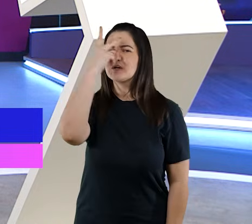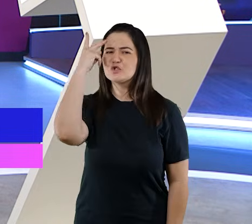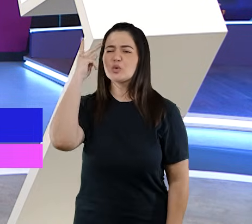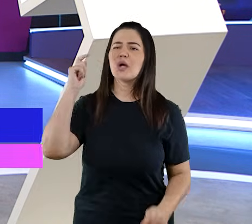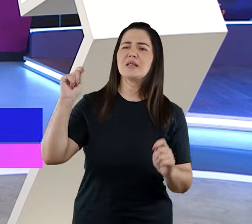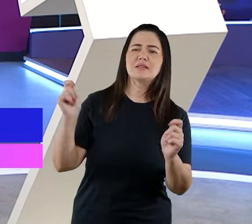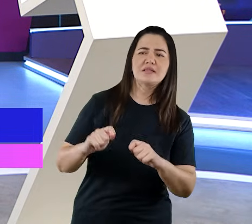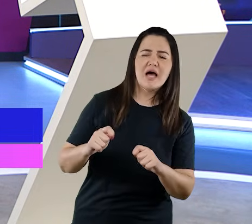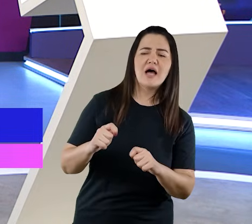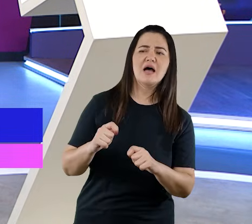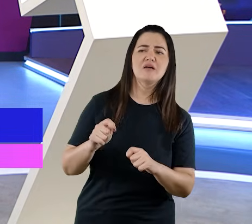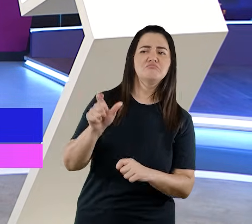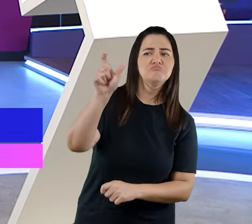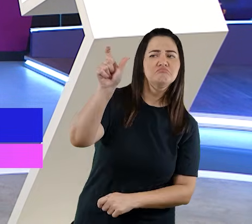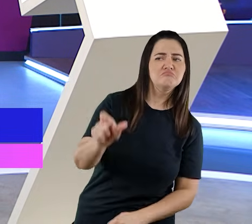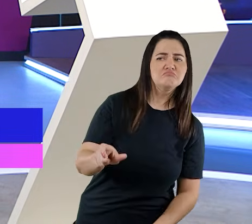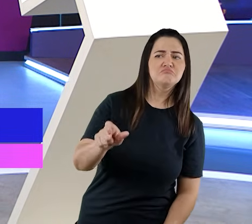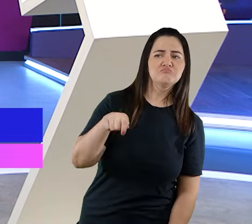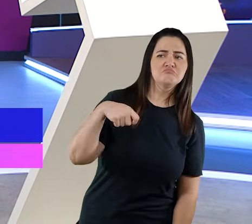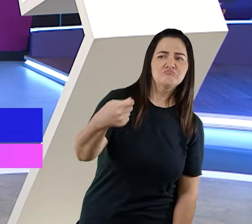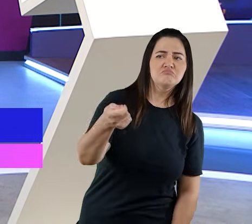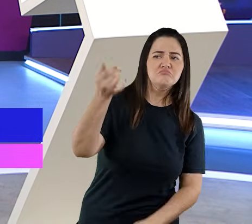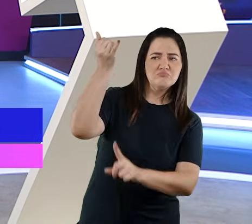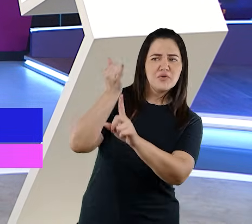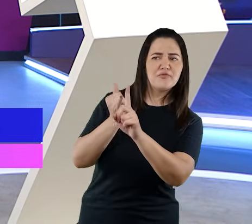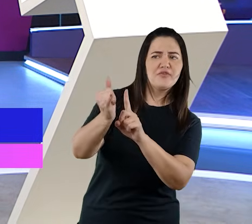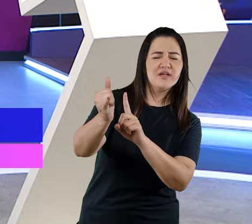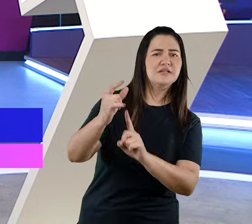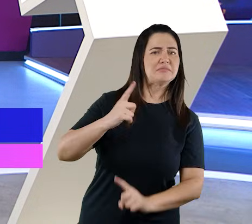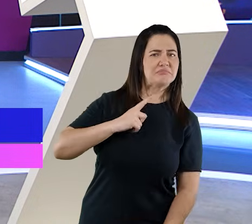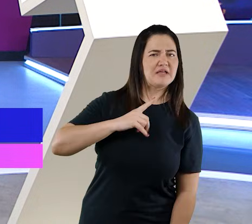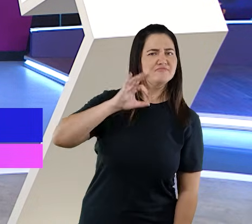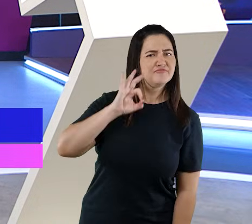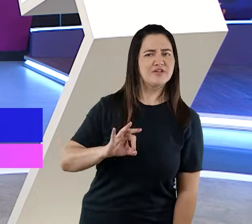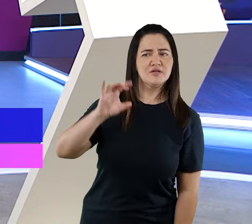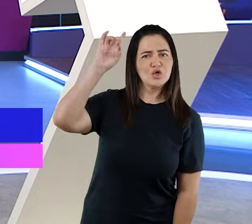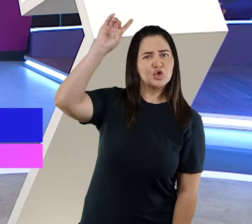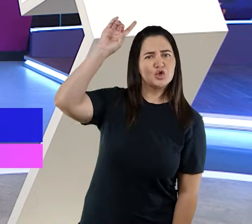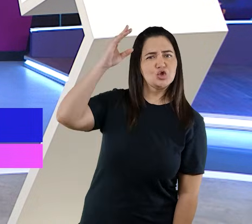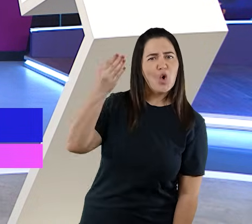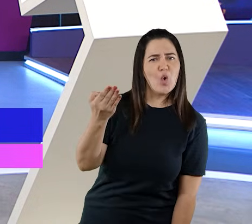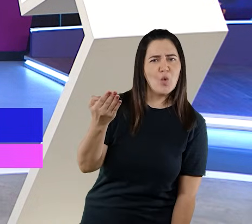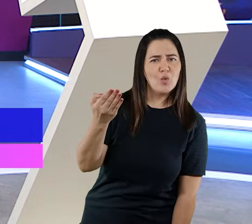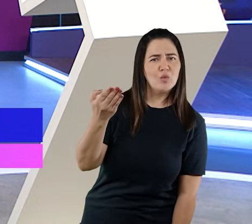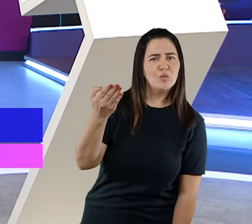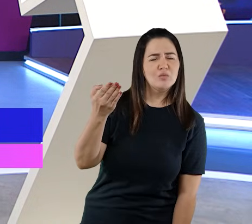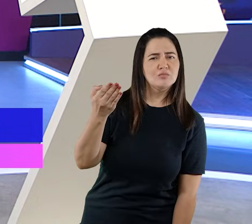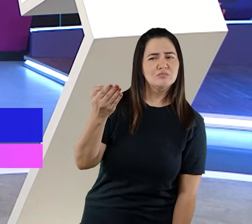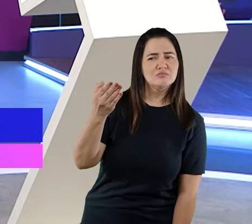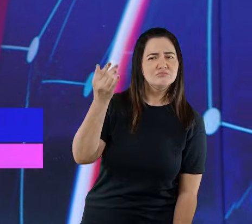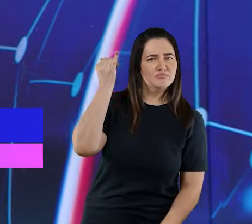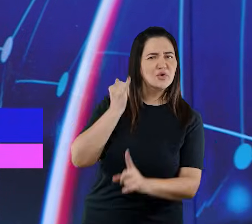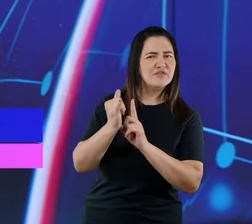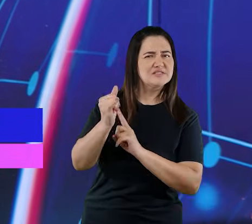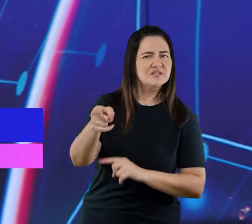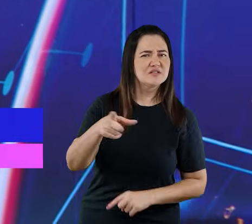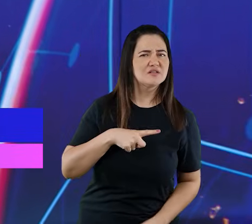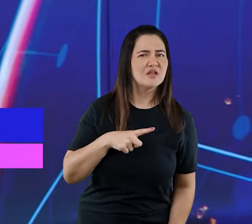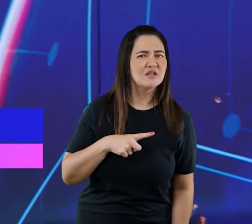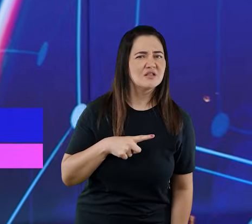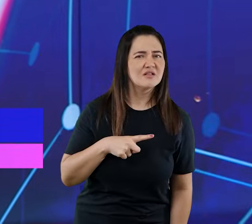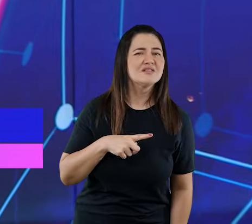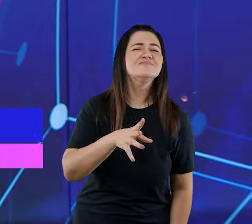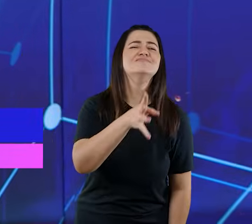que poderia receber a atribuição de viver o dom de profecia nos nossos dias? Como eu já lhe